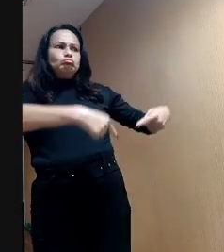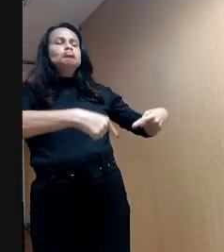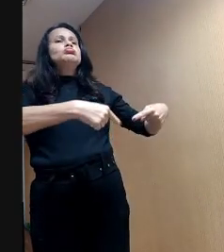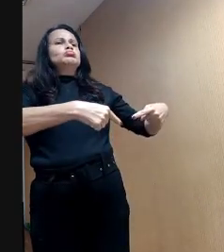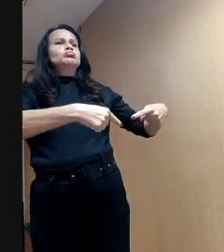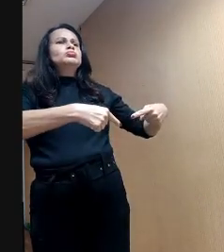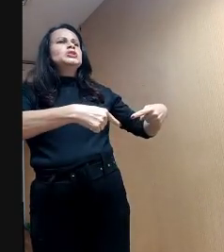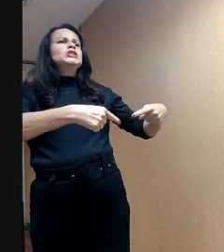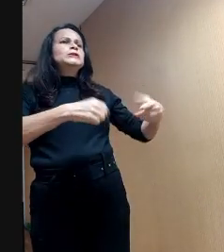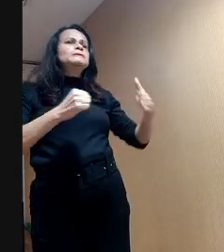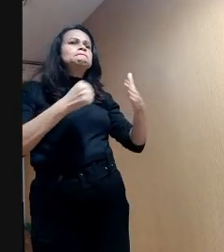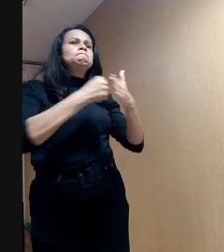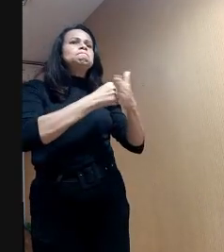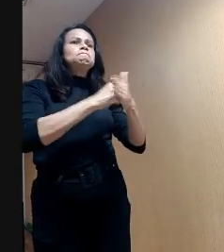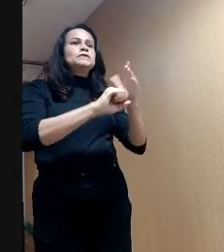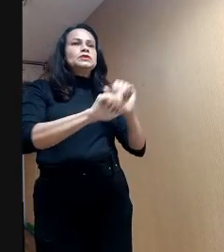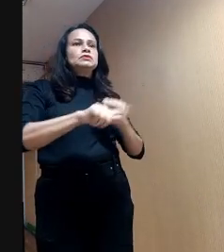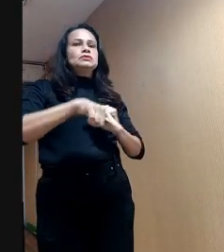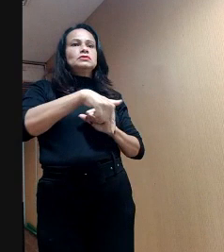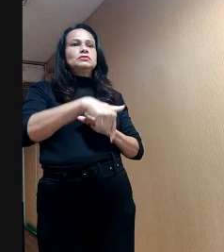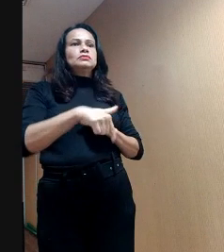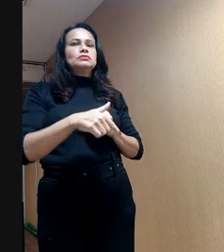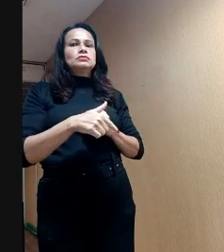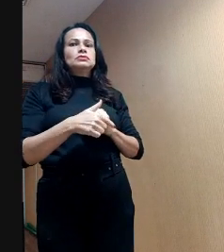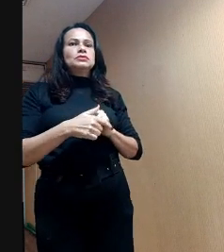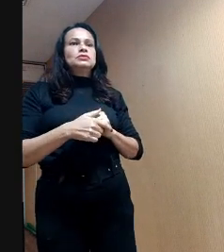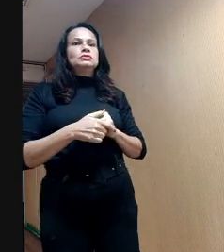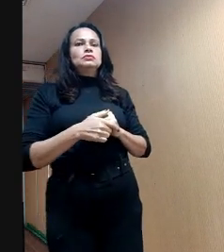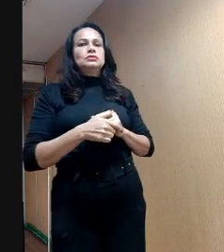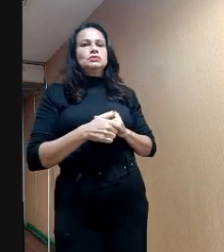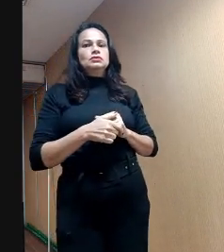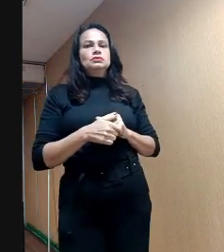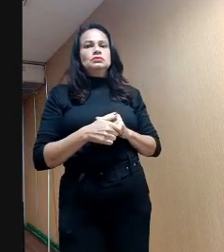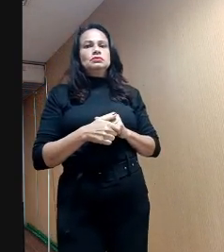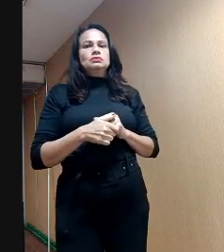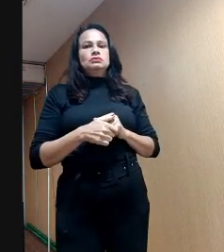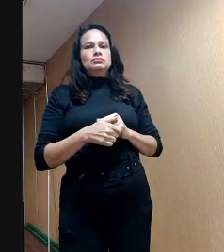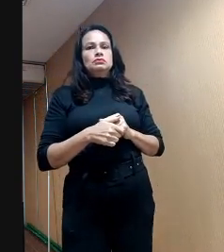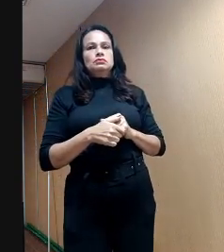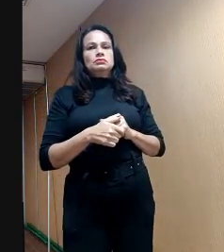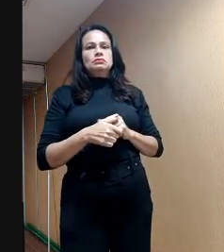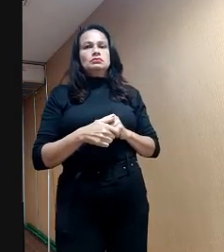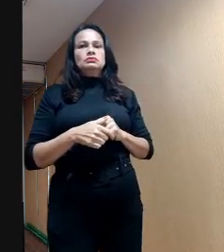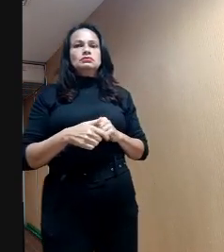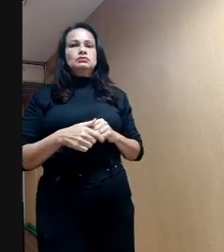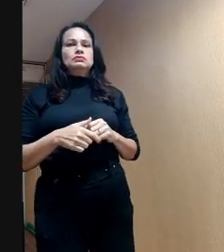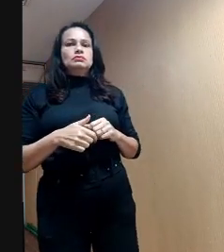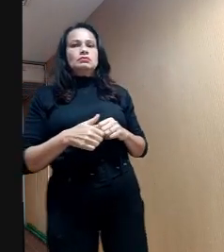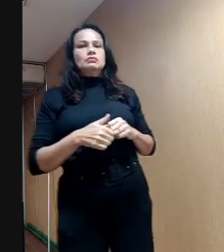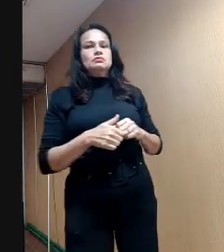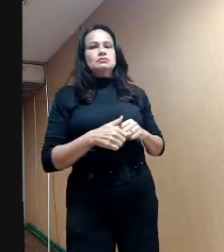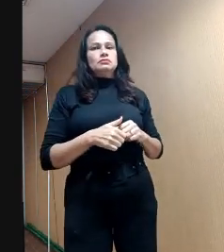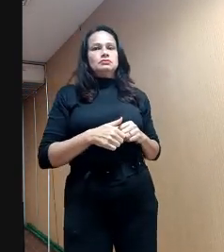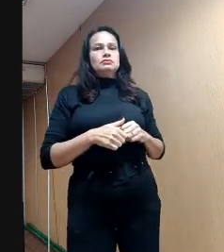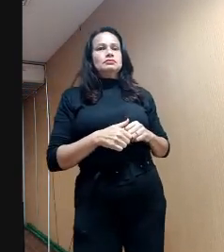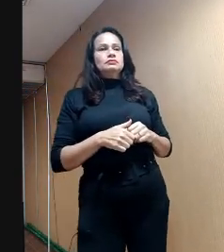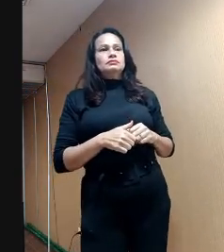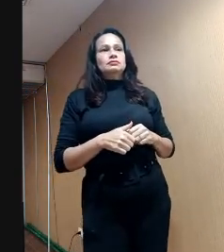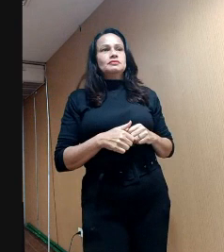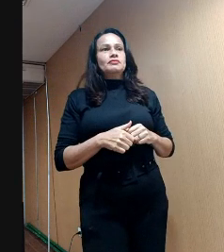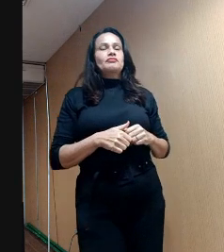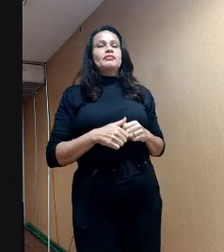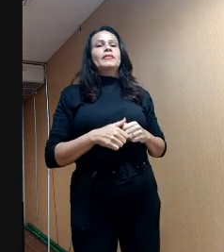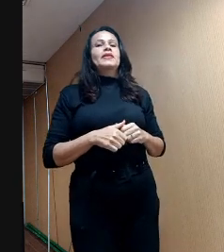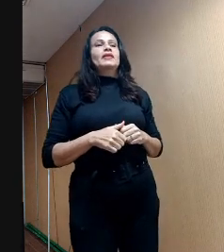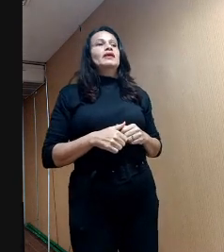possa fortalecer a formação de pessoas em matemática para que a gente possa ter uma condição de uma educação